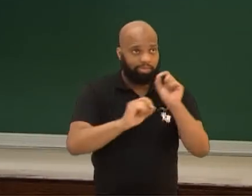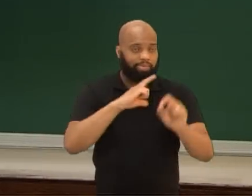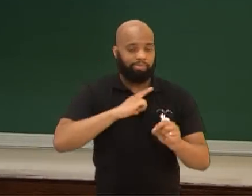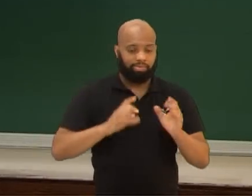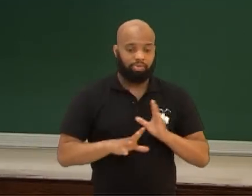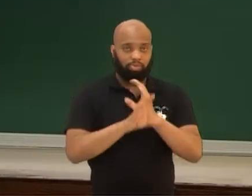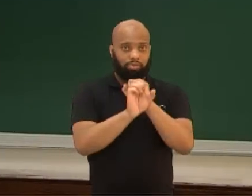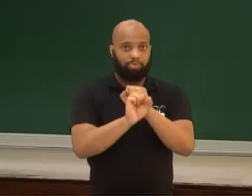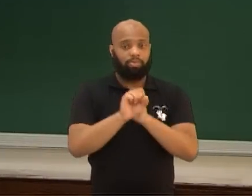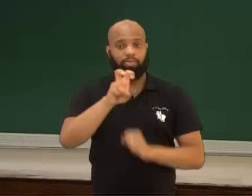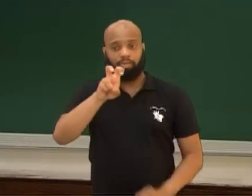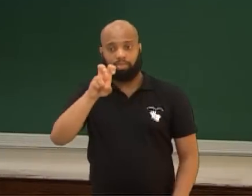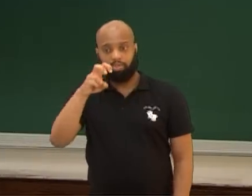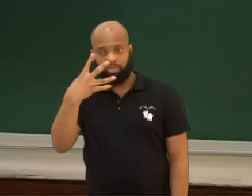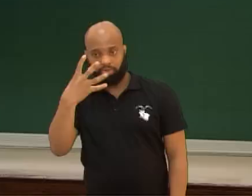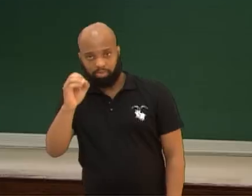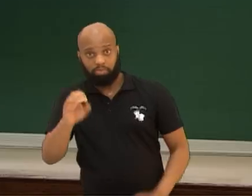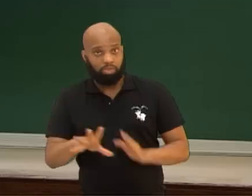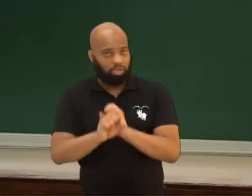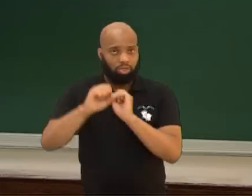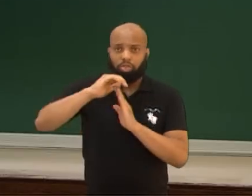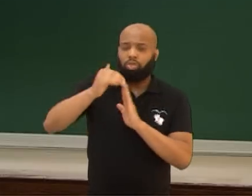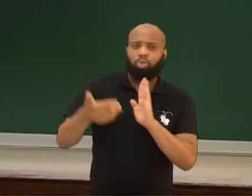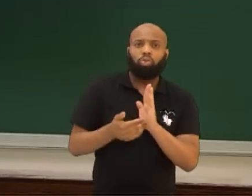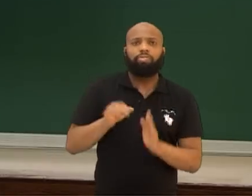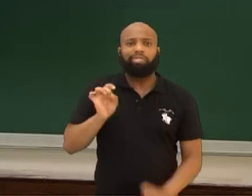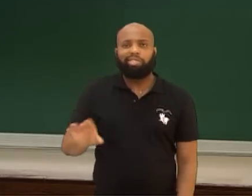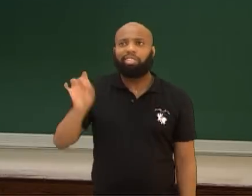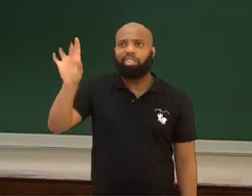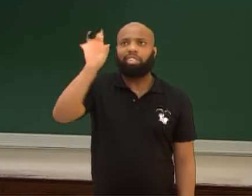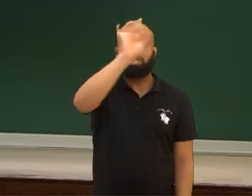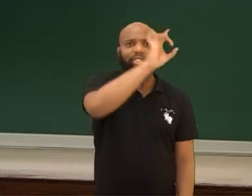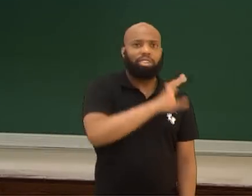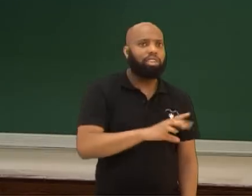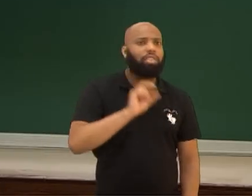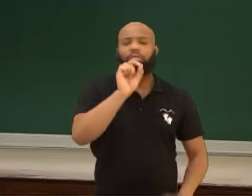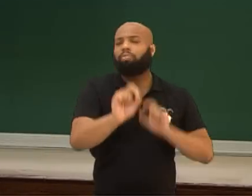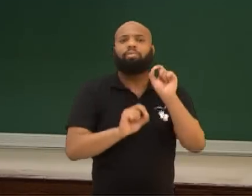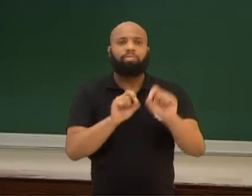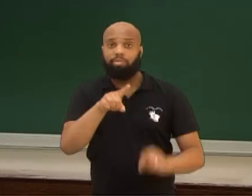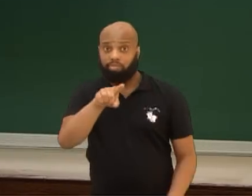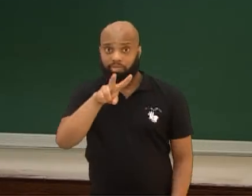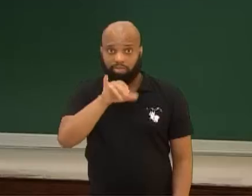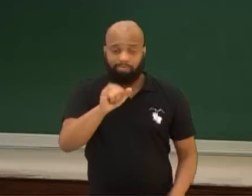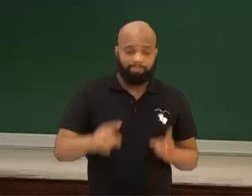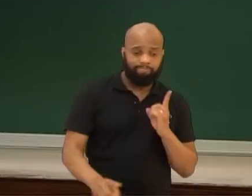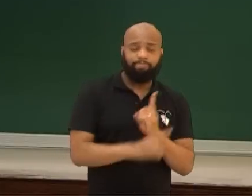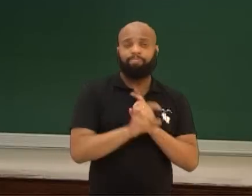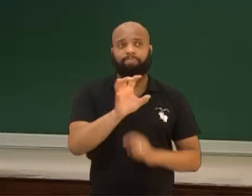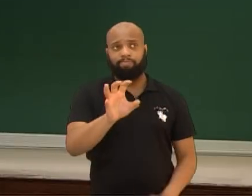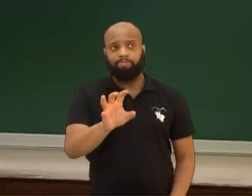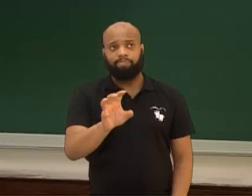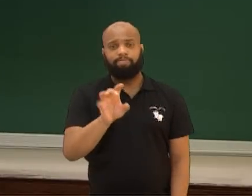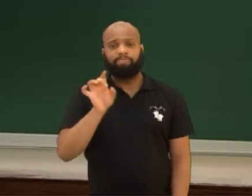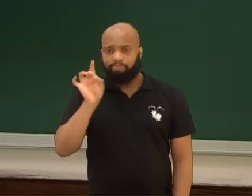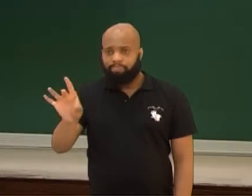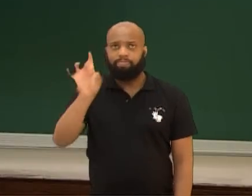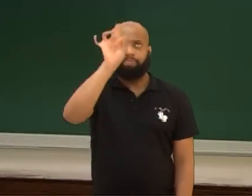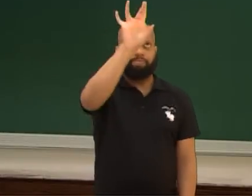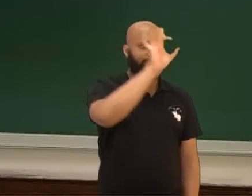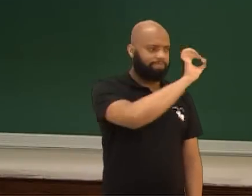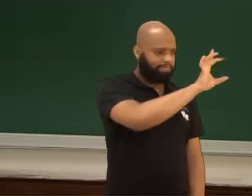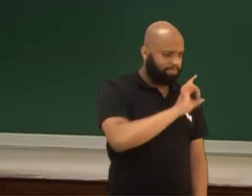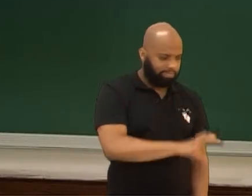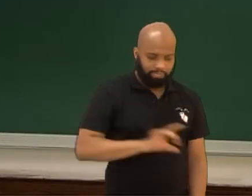desses 5 ângulos deu 540 graus. E quanto que mede um ângulo? Né? Quanto que mede esse ângulo, esse